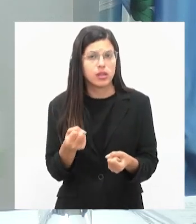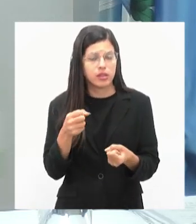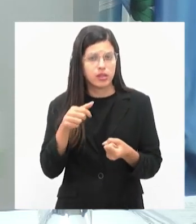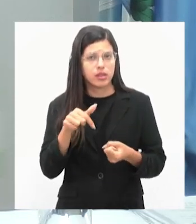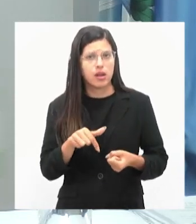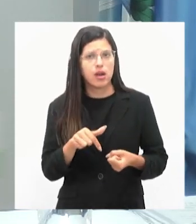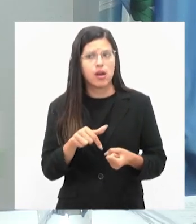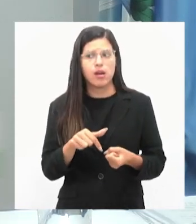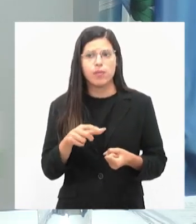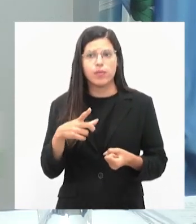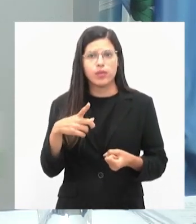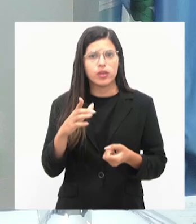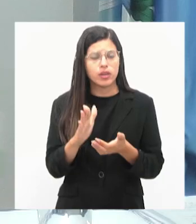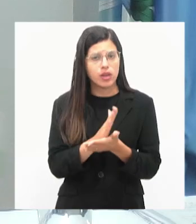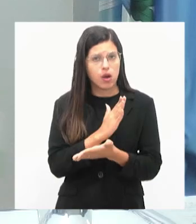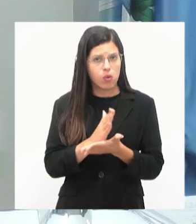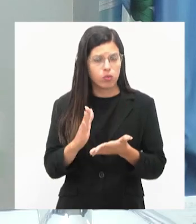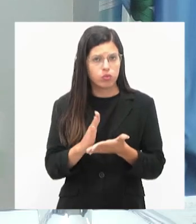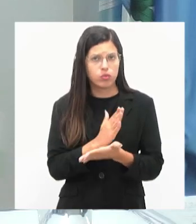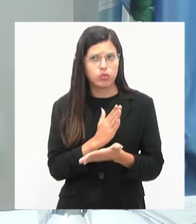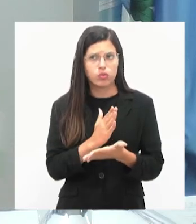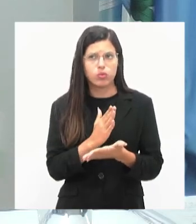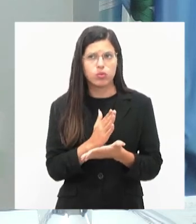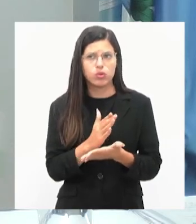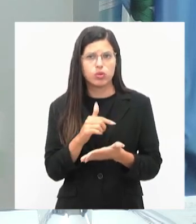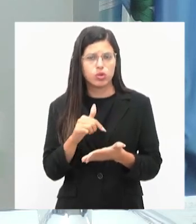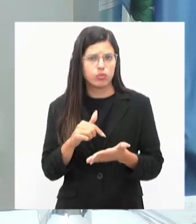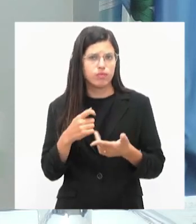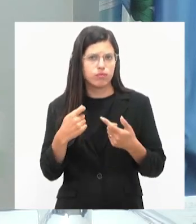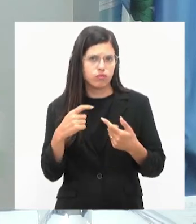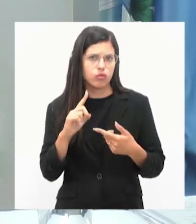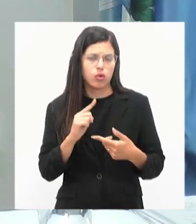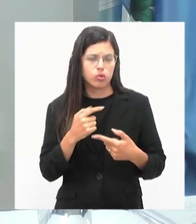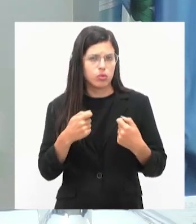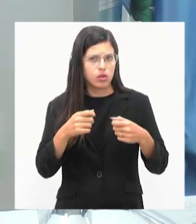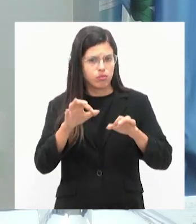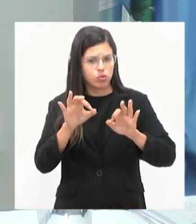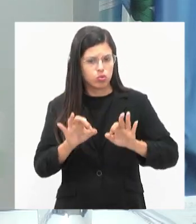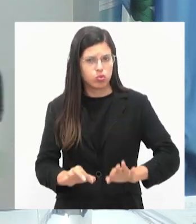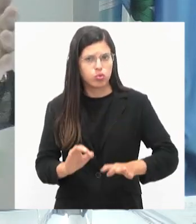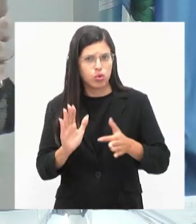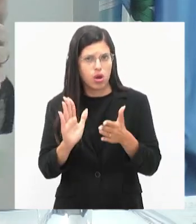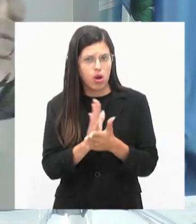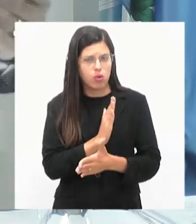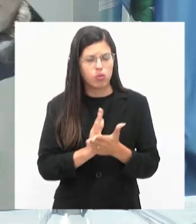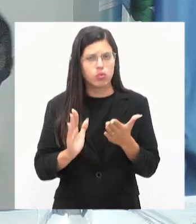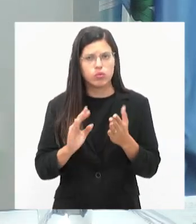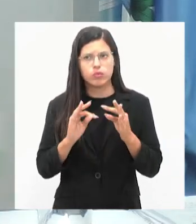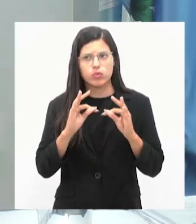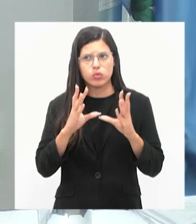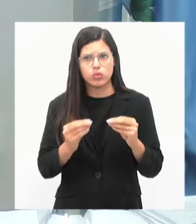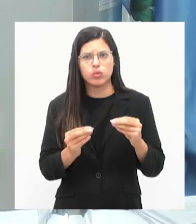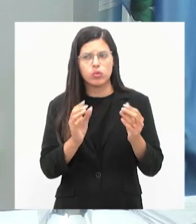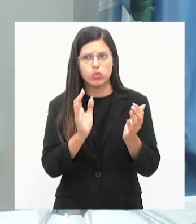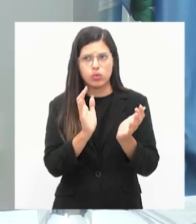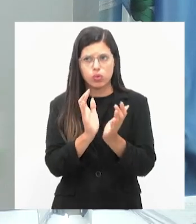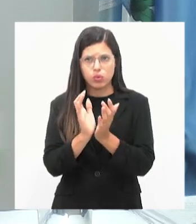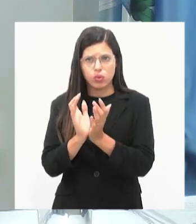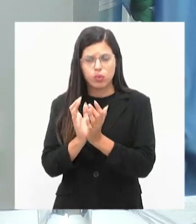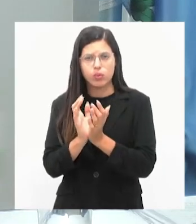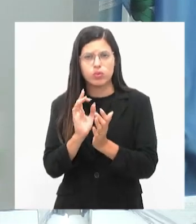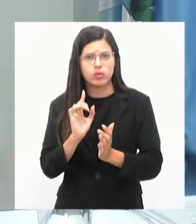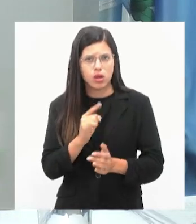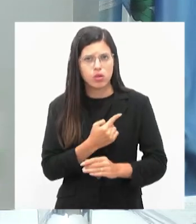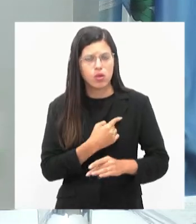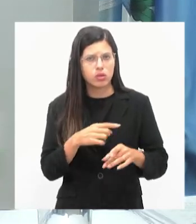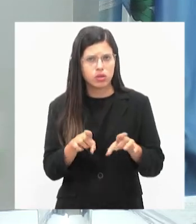prerrogativa, alguns, que sejamos muito justos, alguns, porque em toda a corporação, inclusive na nossa, tem pessoas que